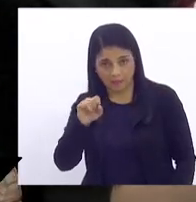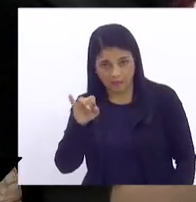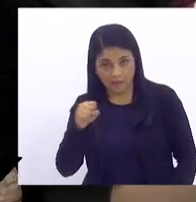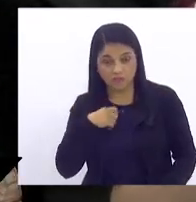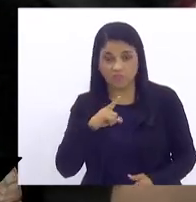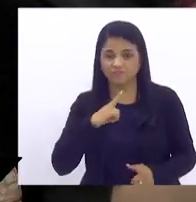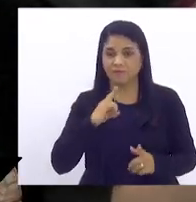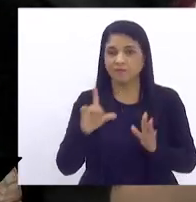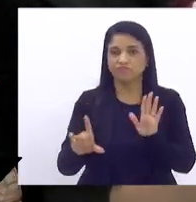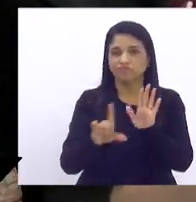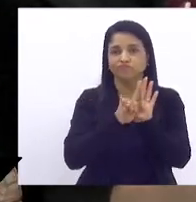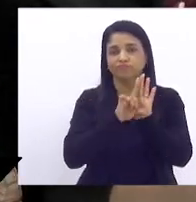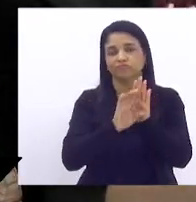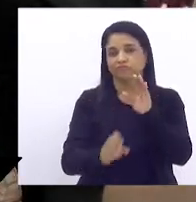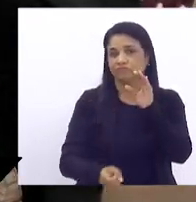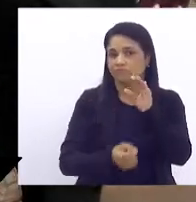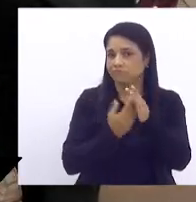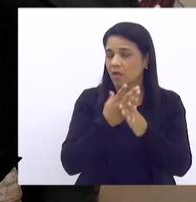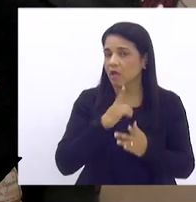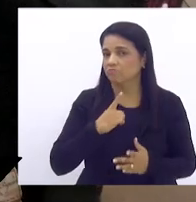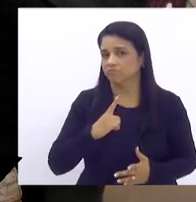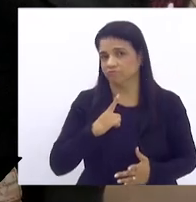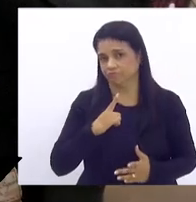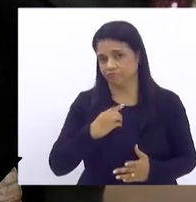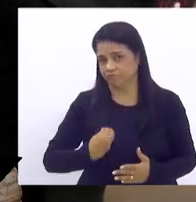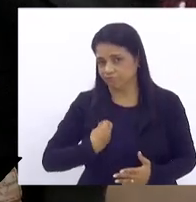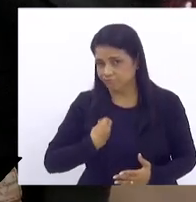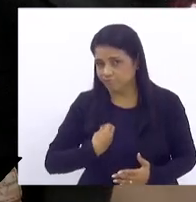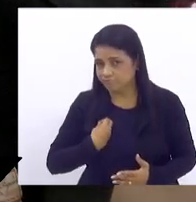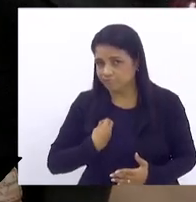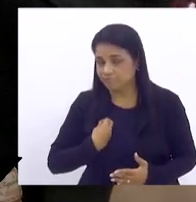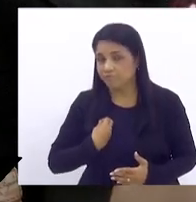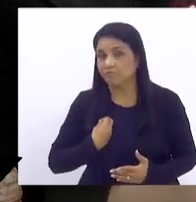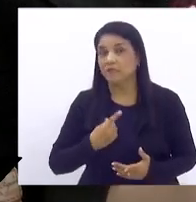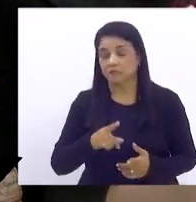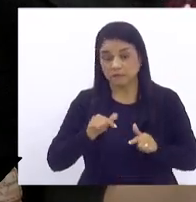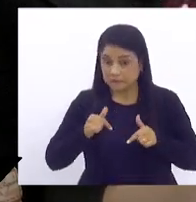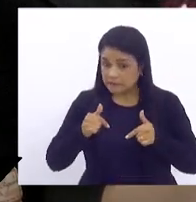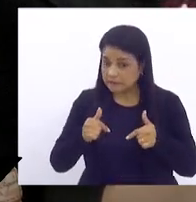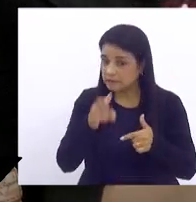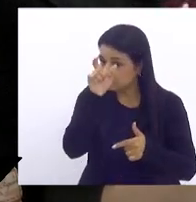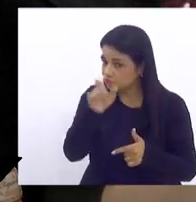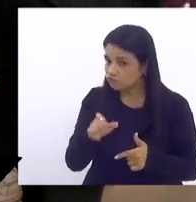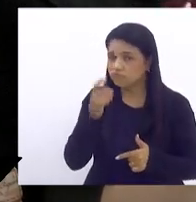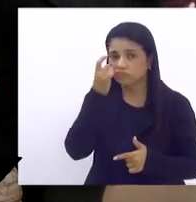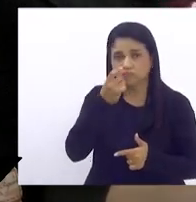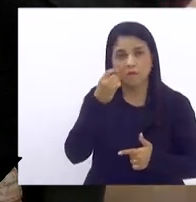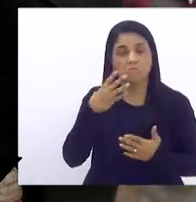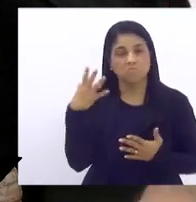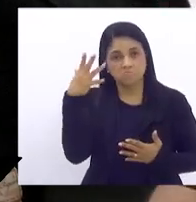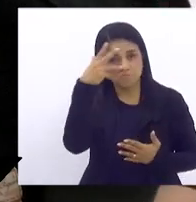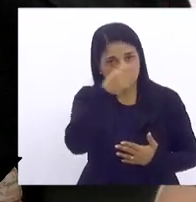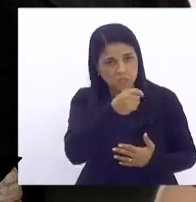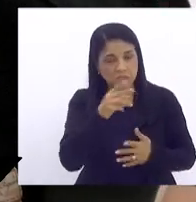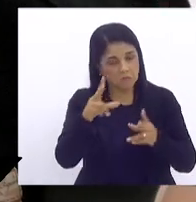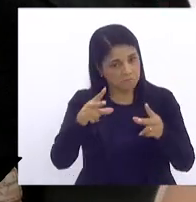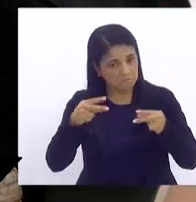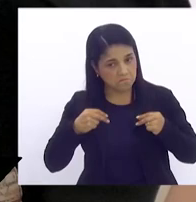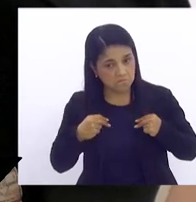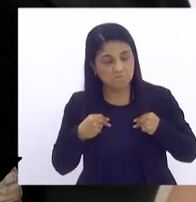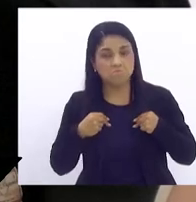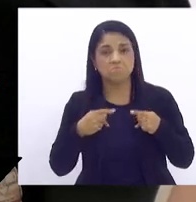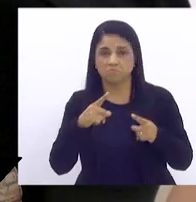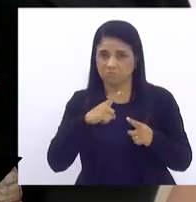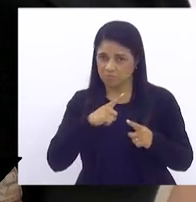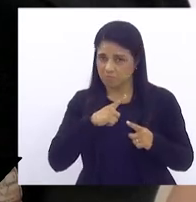existe uma legislação. Perfeito. Então, eu acho que a iniciativa de Vossa Excelência é uma iniciativa muito bonita, muito meritória, E